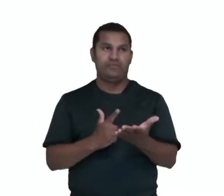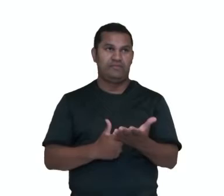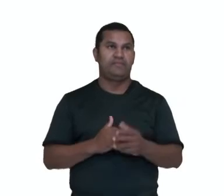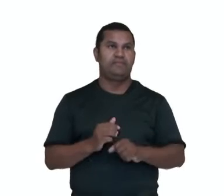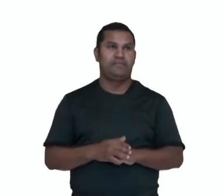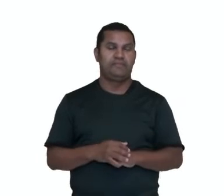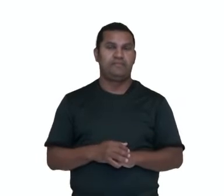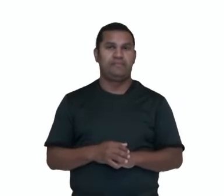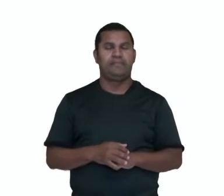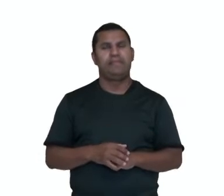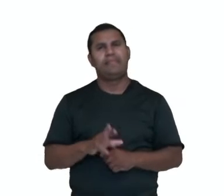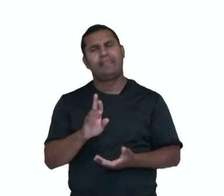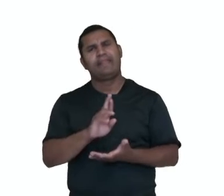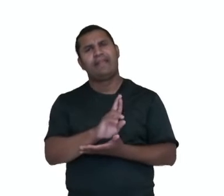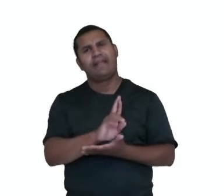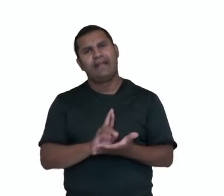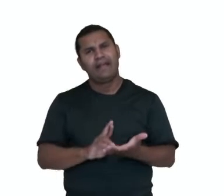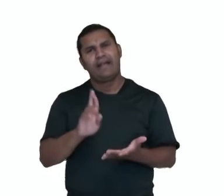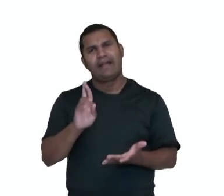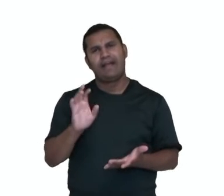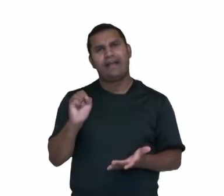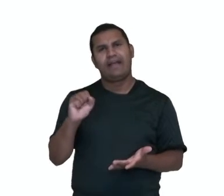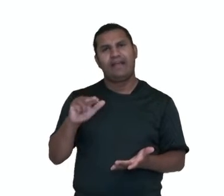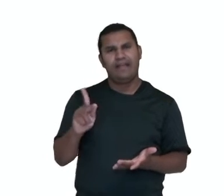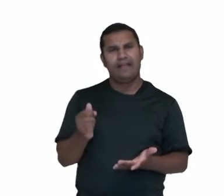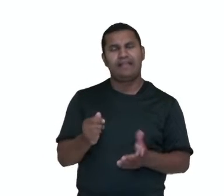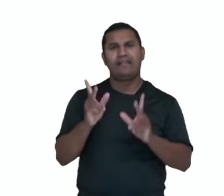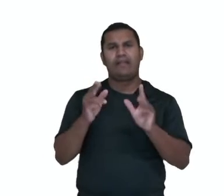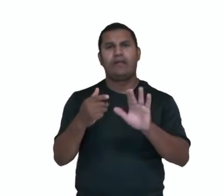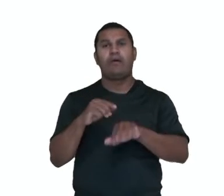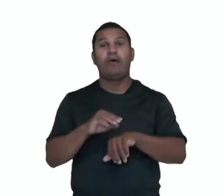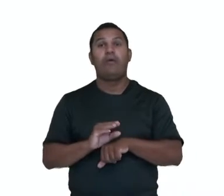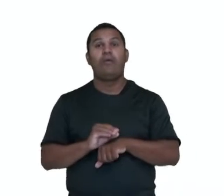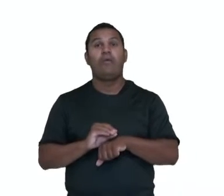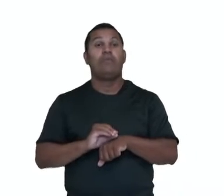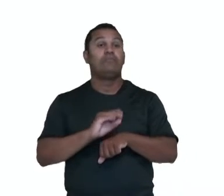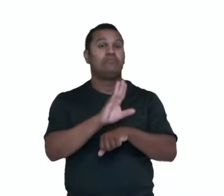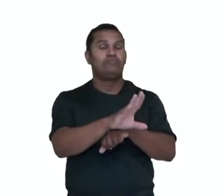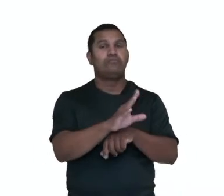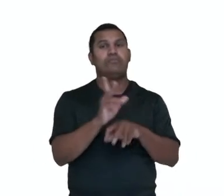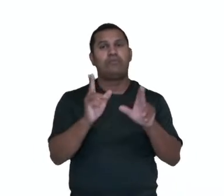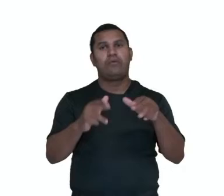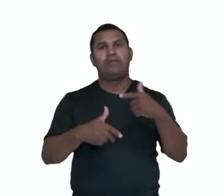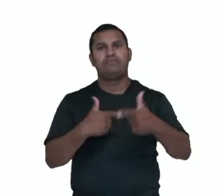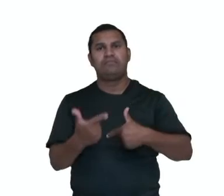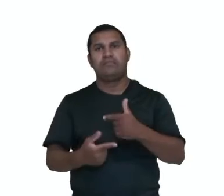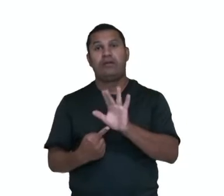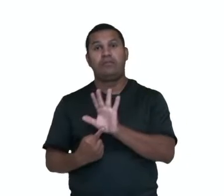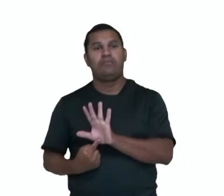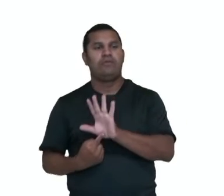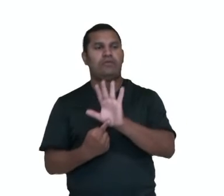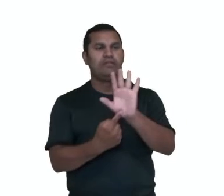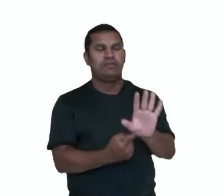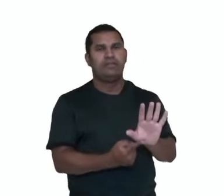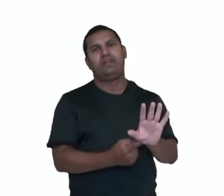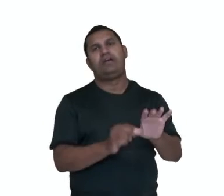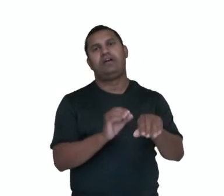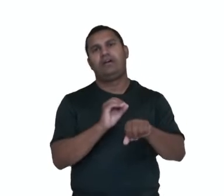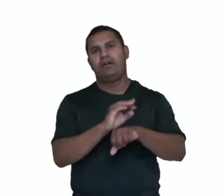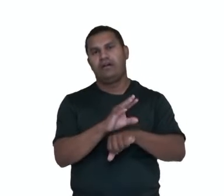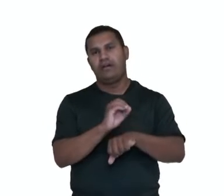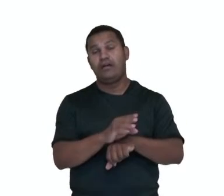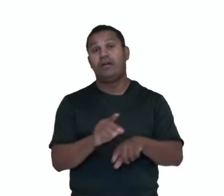No jornalismo, a resenha é uma espécie de prestação de serviço ao público leitor que tem à sua disposição um texto que informa